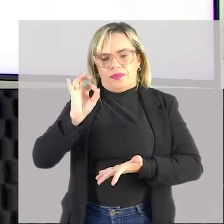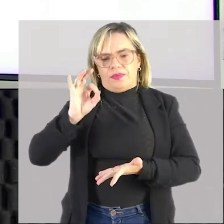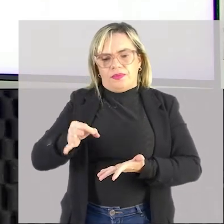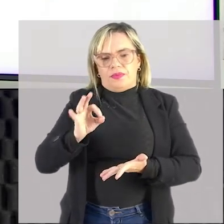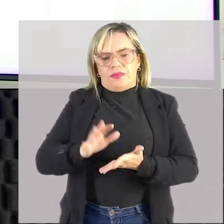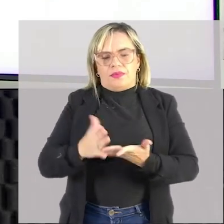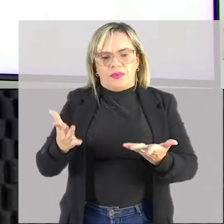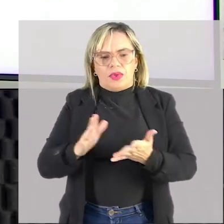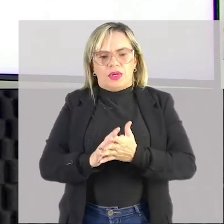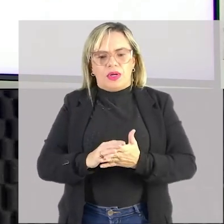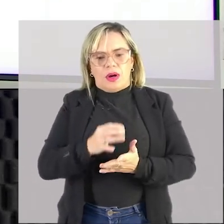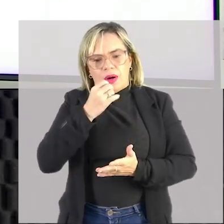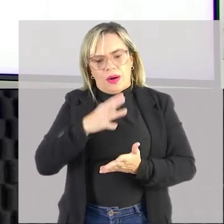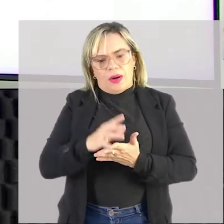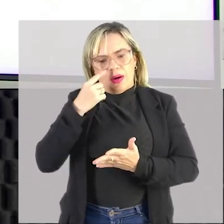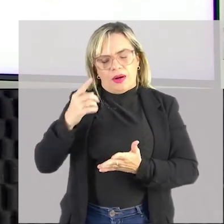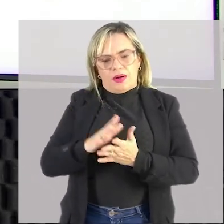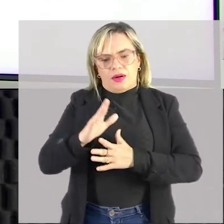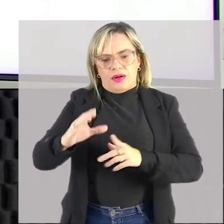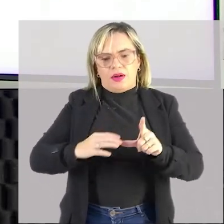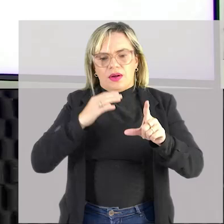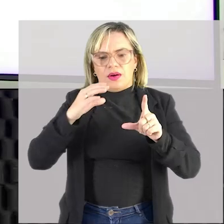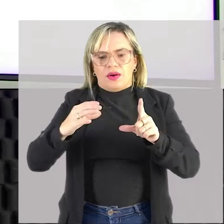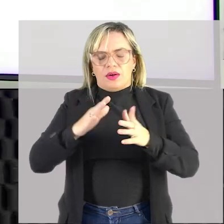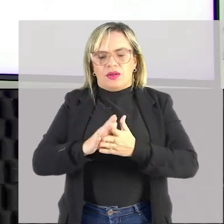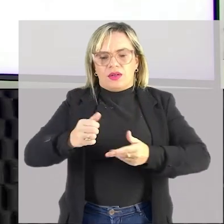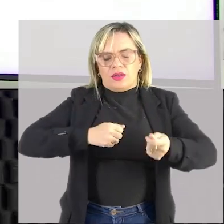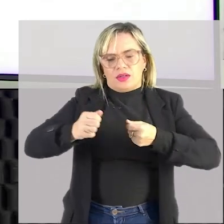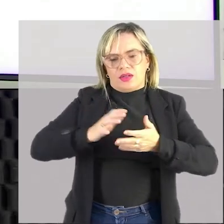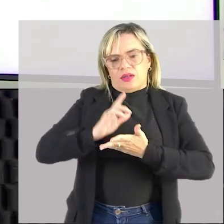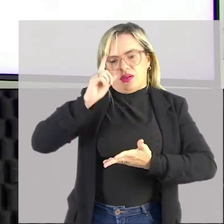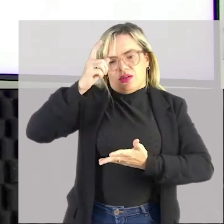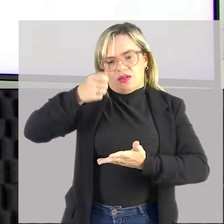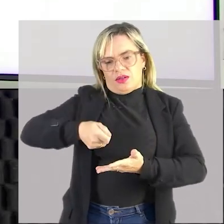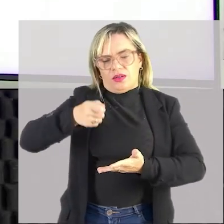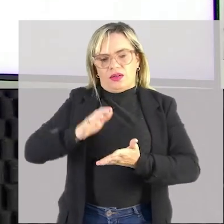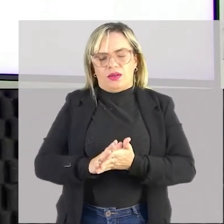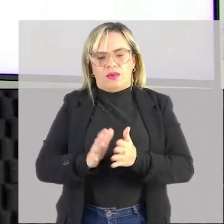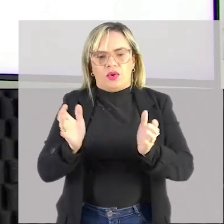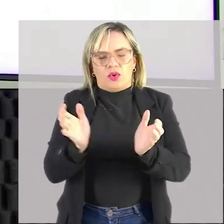questão só pode ser, de fato, a letra C, o controle das decisões por